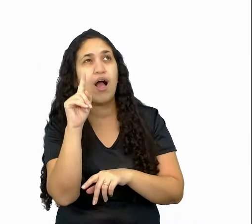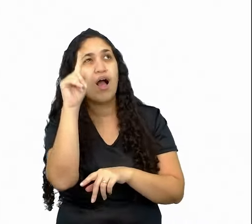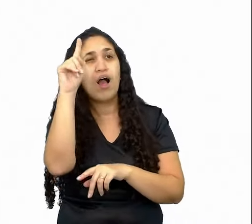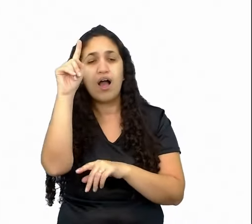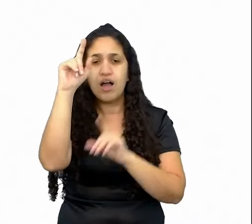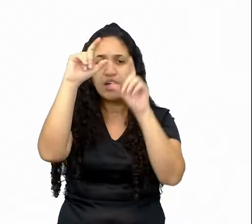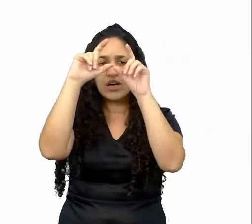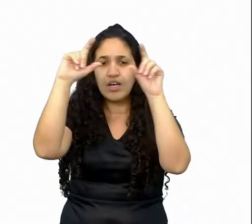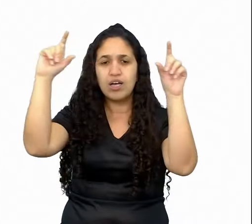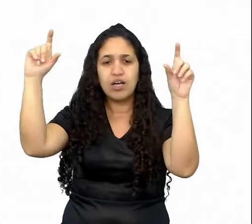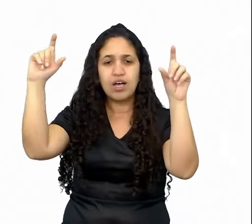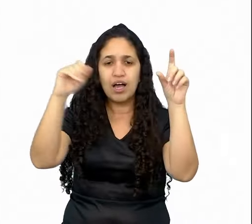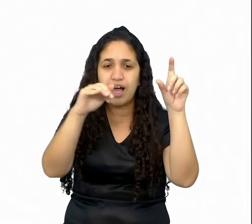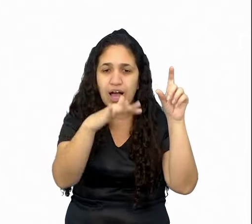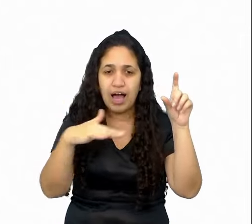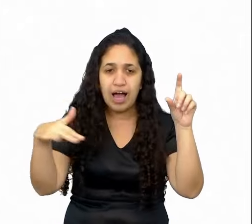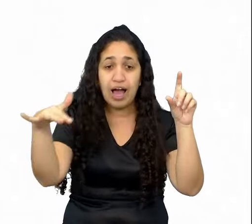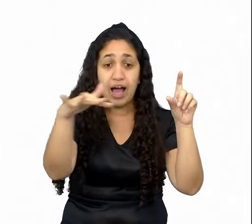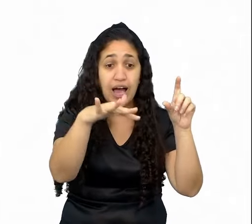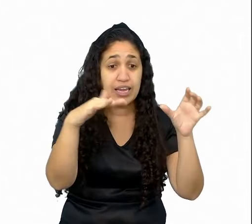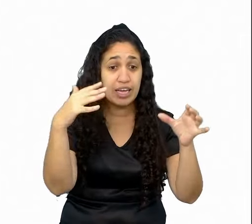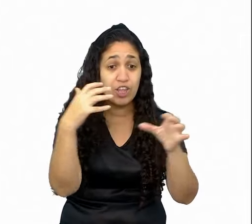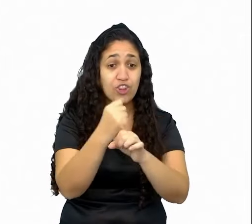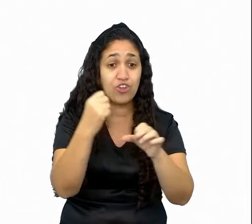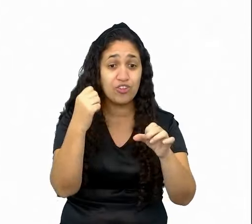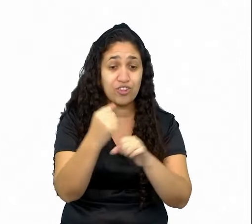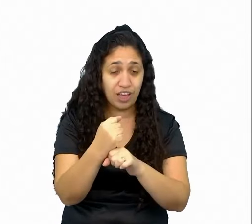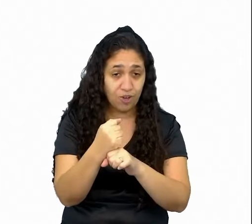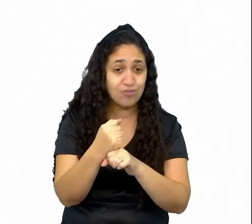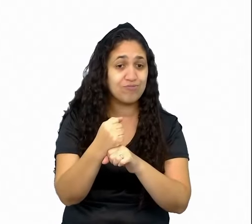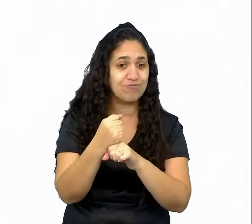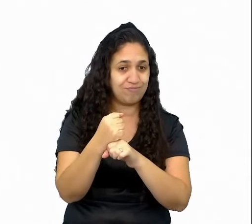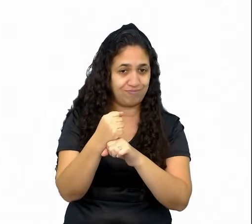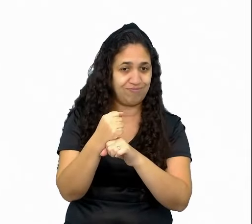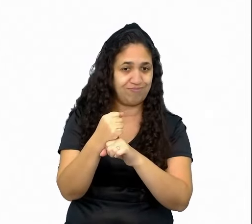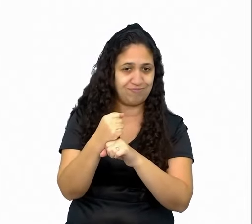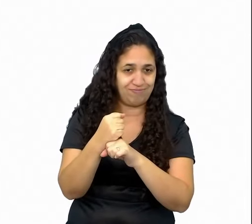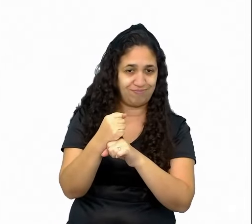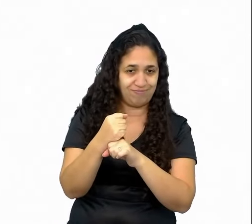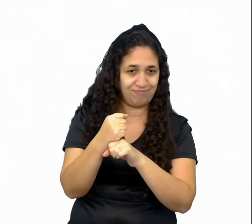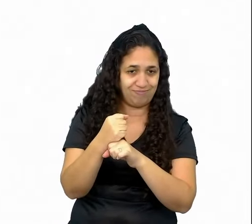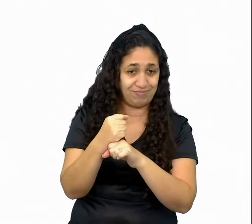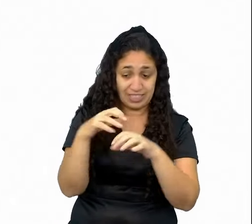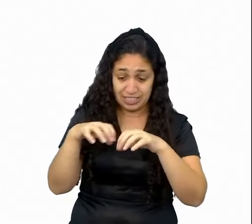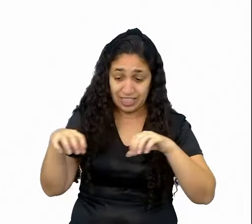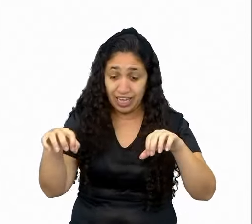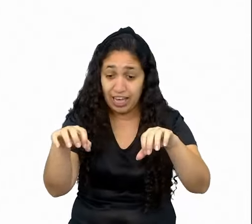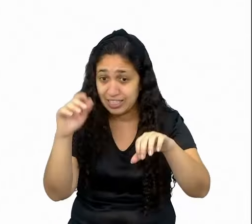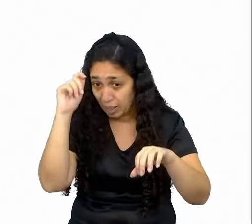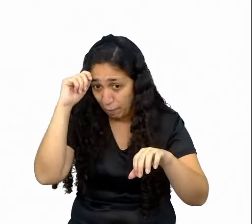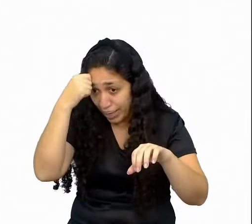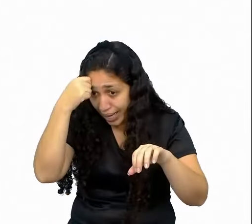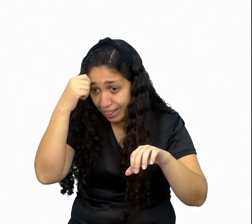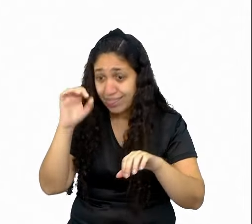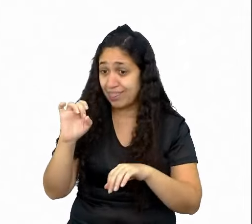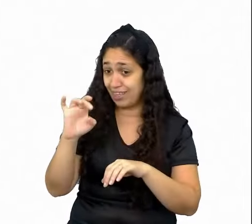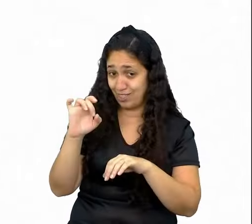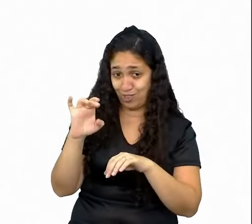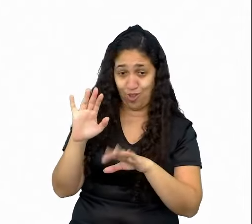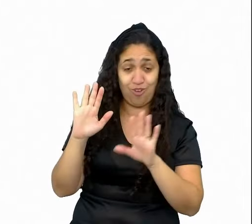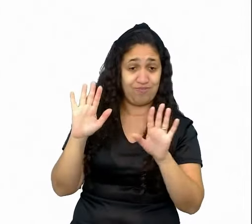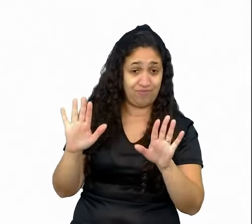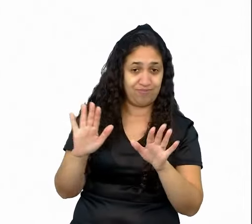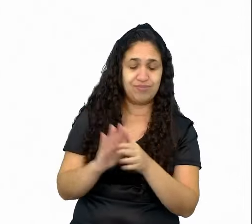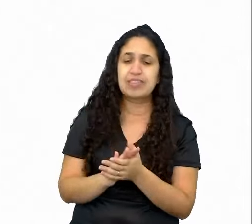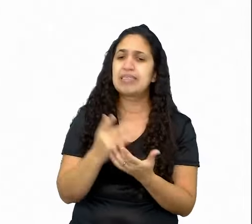lá, cálculo da área total de todas as casas pretas do tabuleiro, é o início do nosso pensamento, tá? E aí,